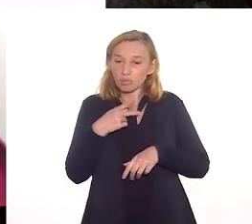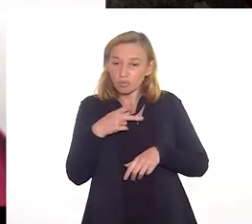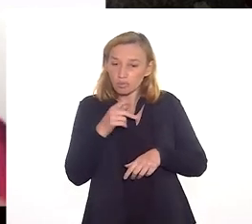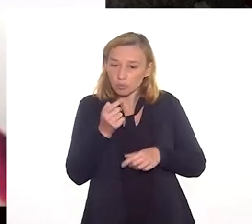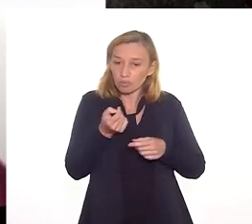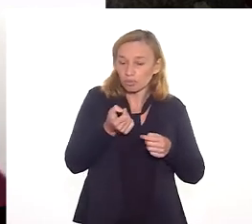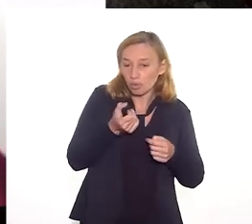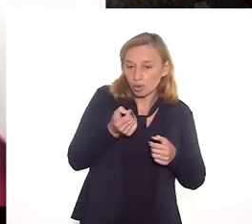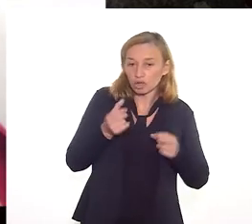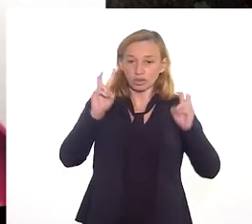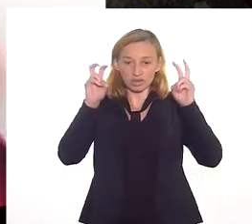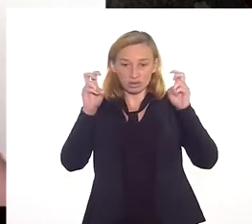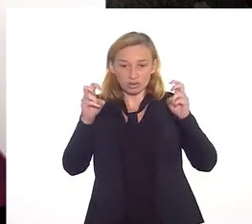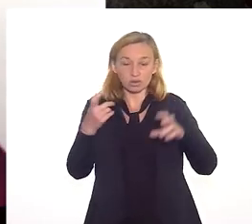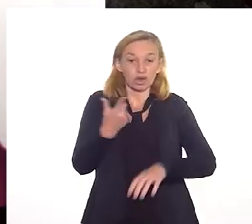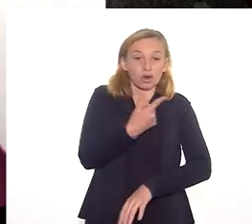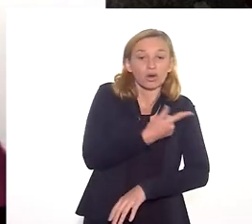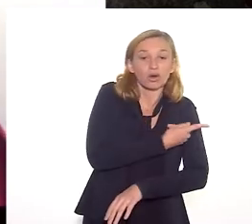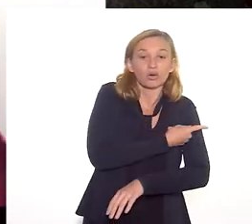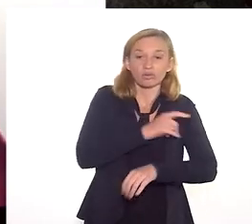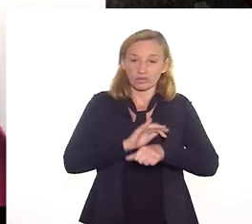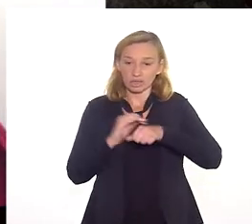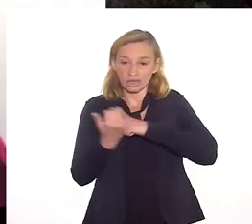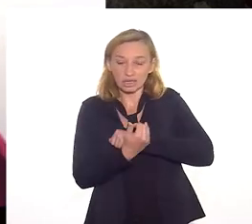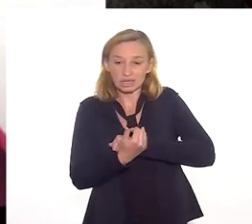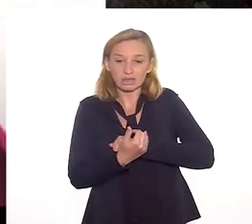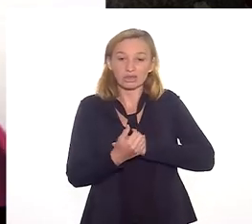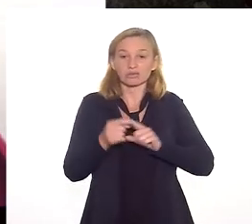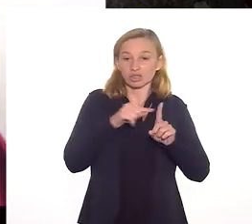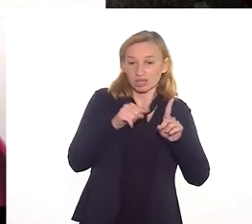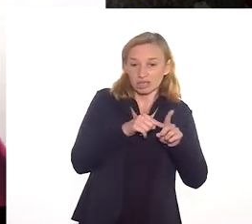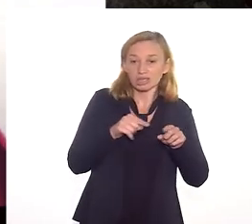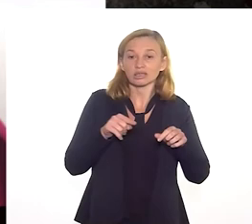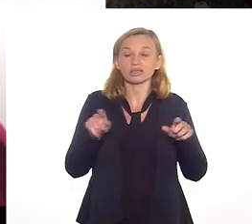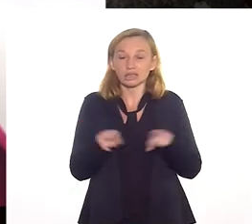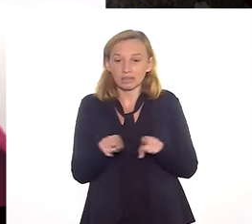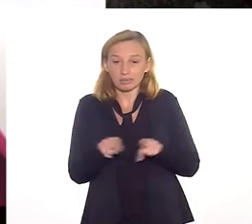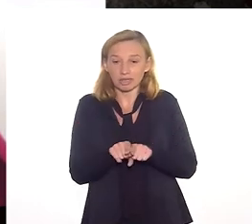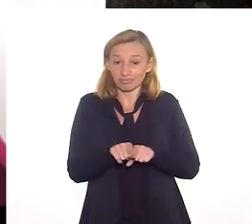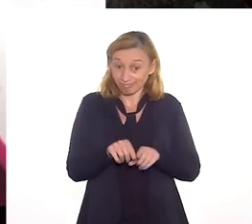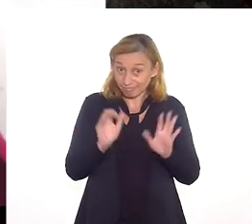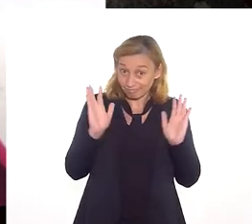relação COVID e gestação e também para trazer mais detalhes